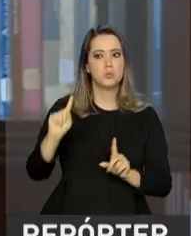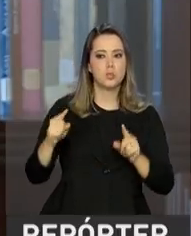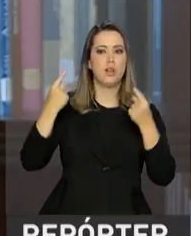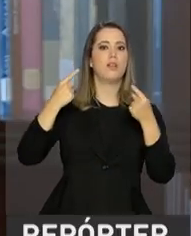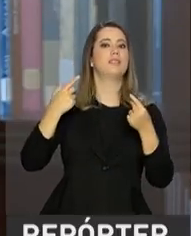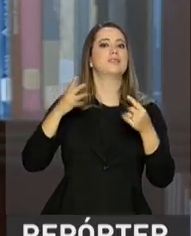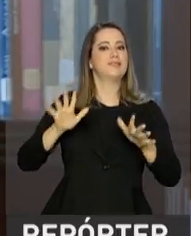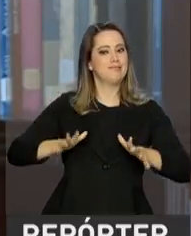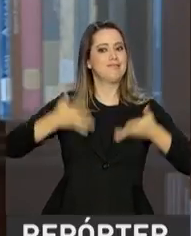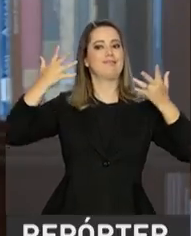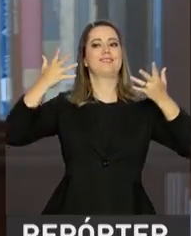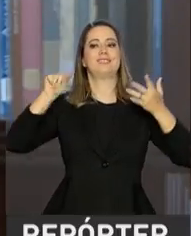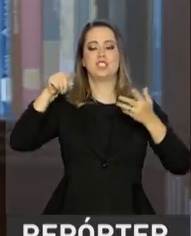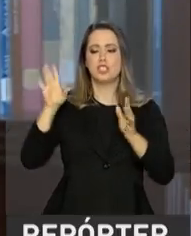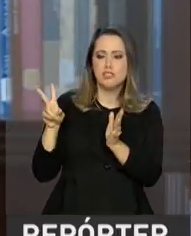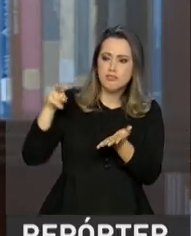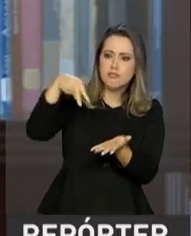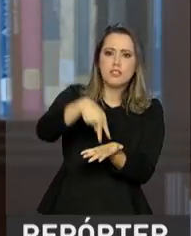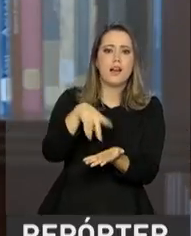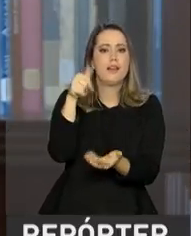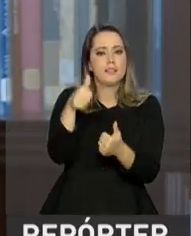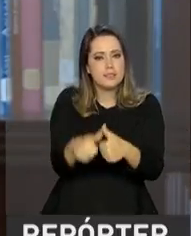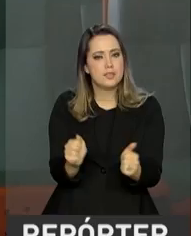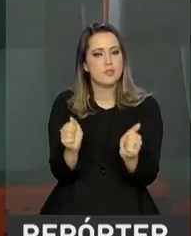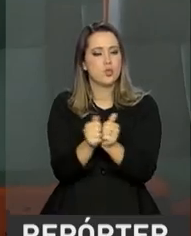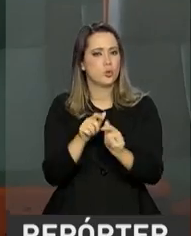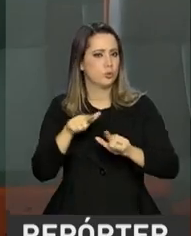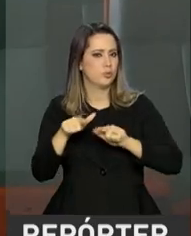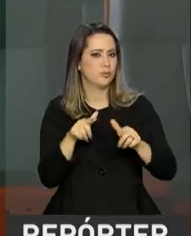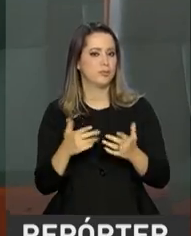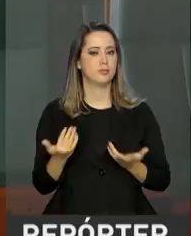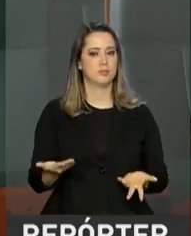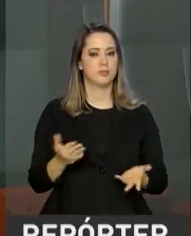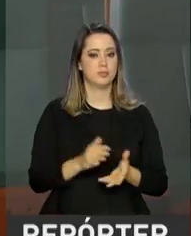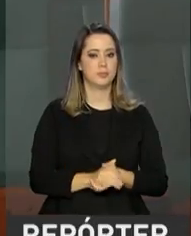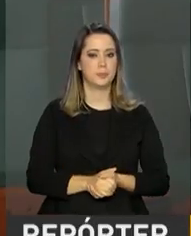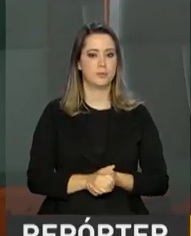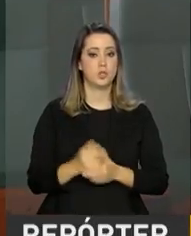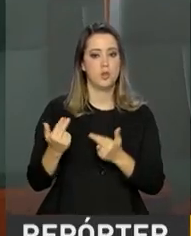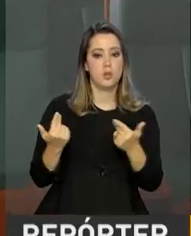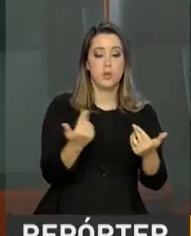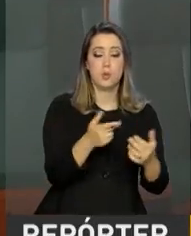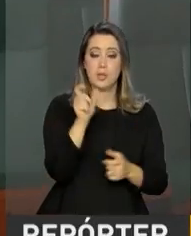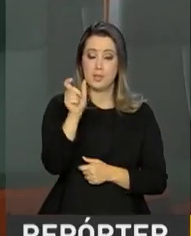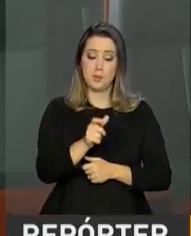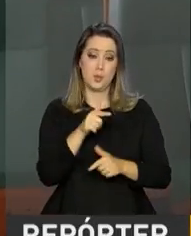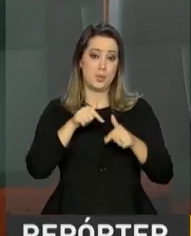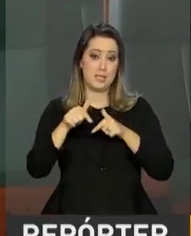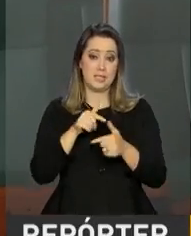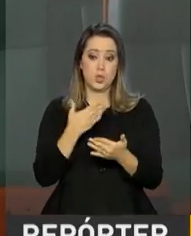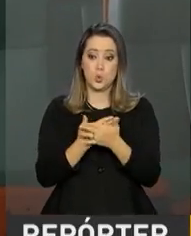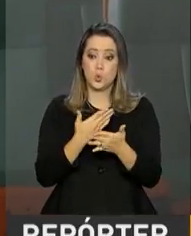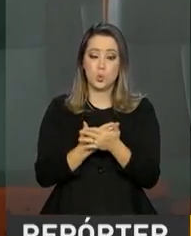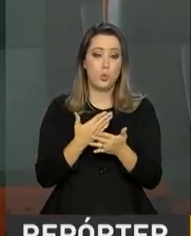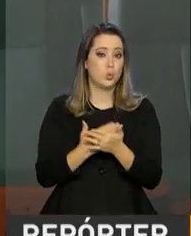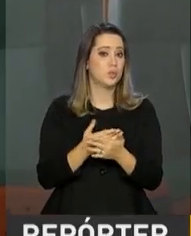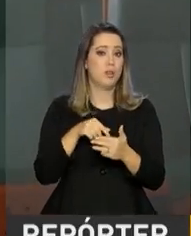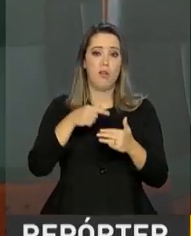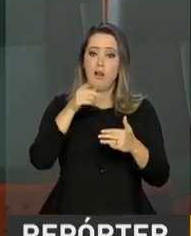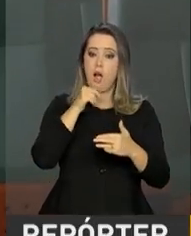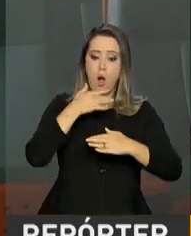e estimulante vir ao campo e realizar isso. Assim como a grande parte dos oceanógrafos brasileiros, nós não